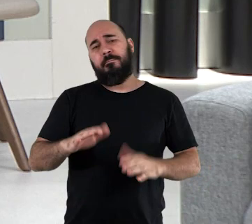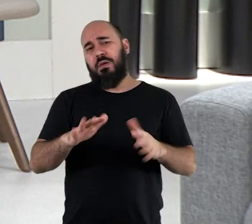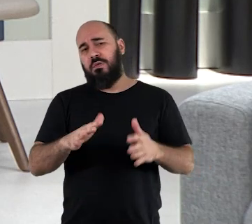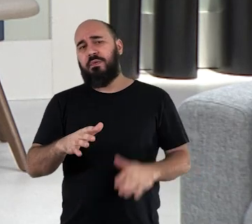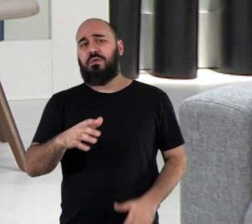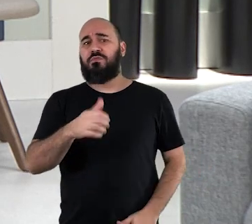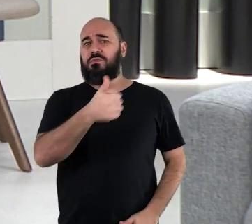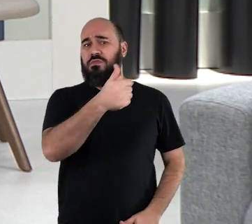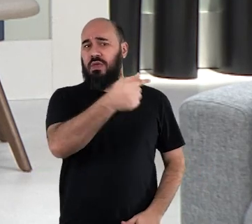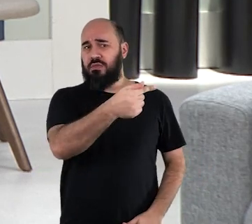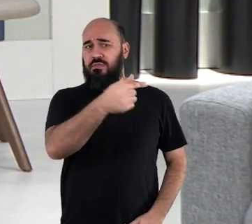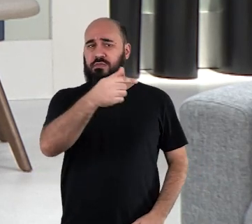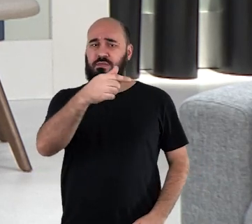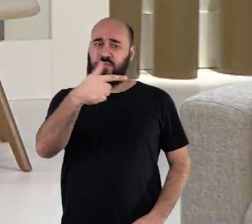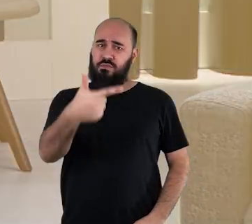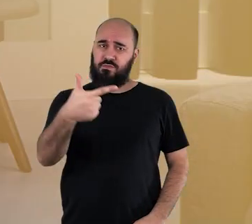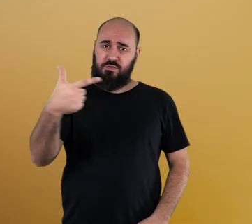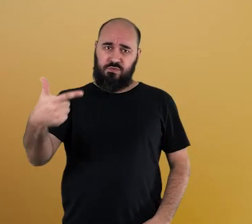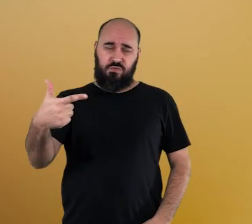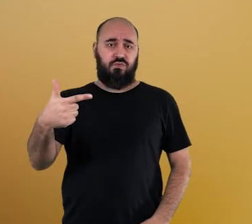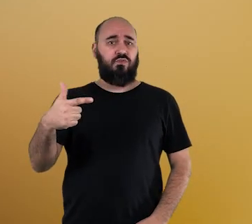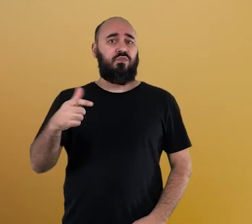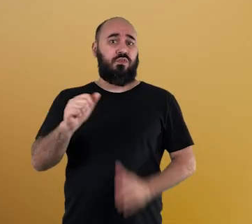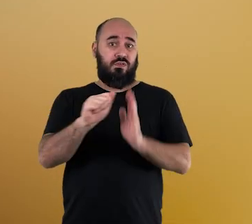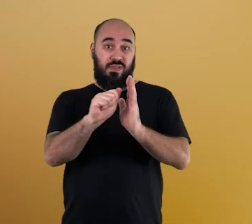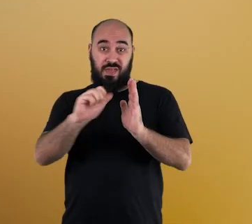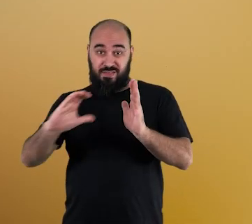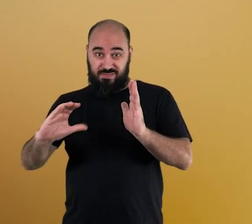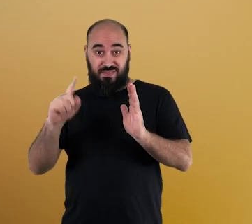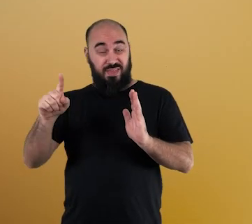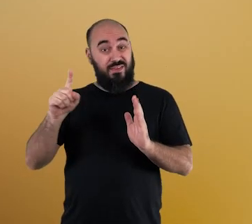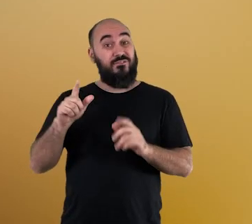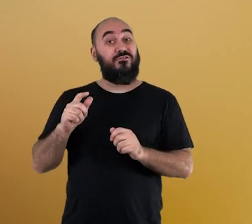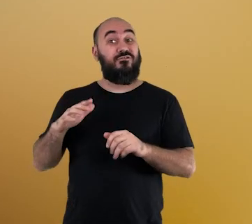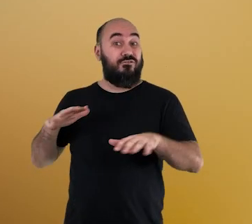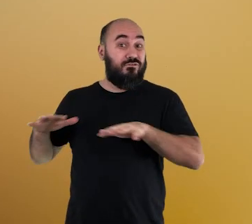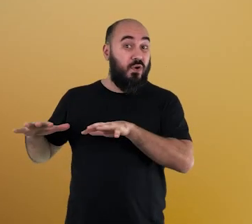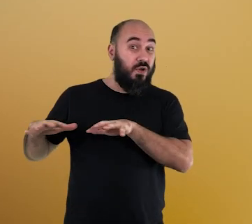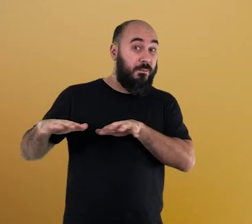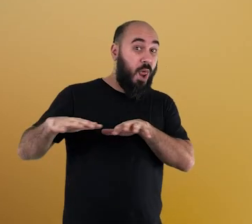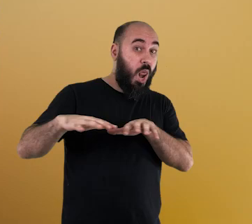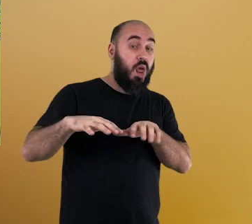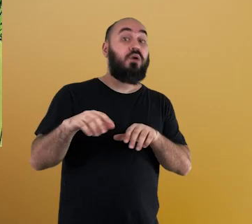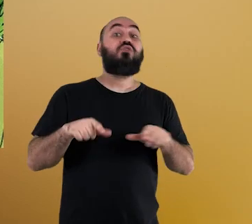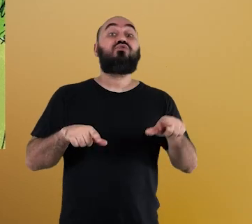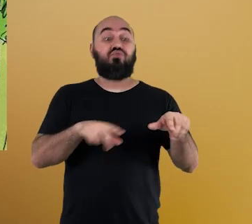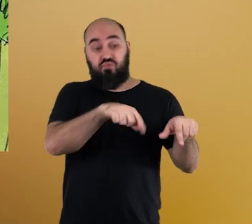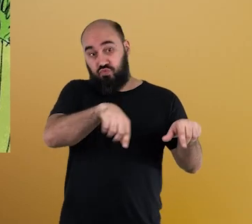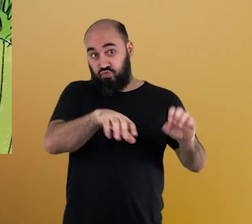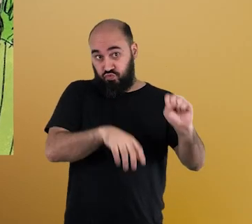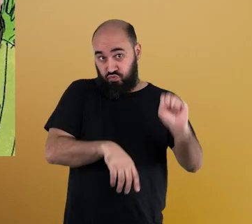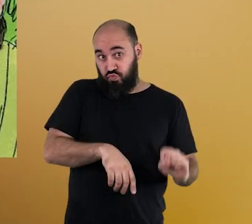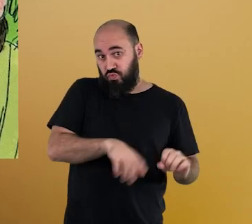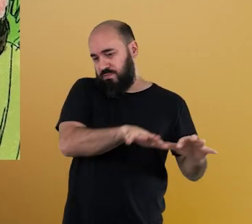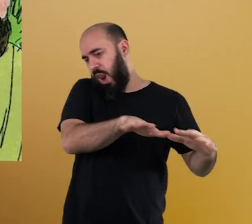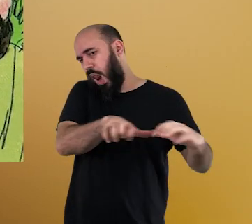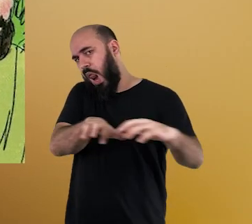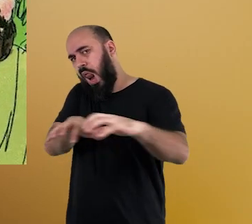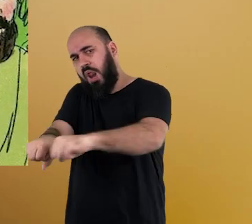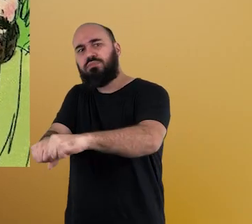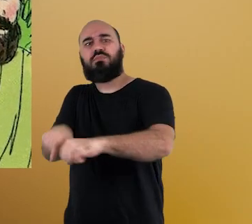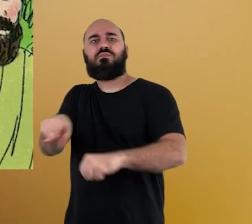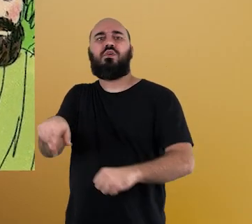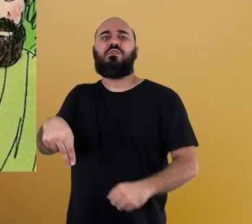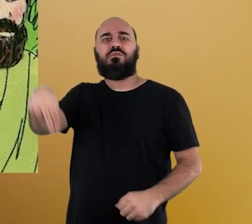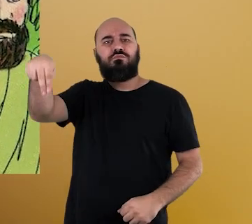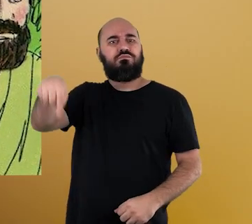os assírios invadiram o reino do norte, inclusive Samaria, e destruíram por completo esse